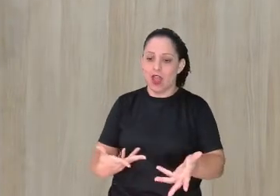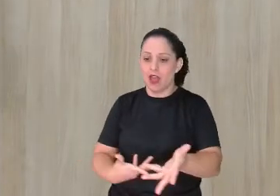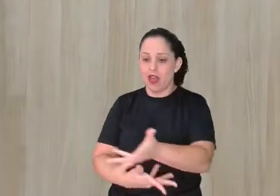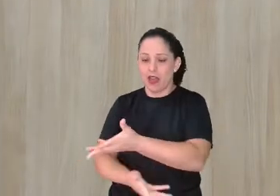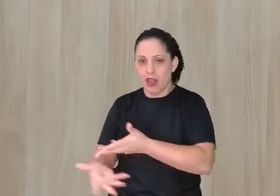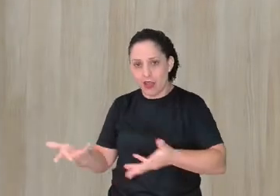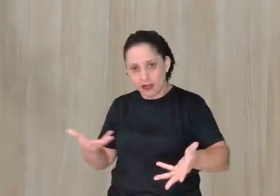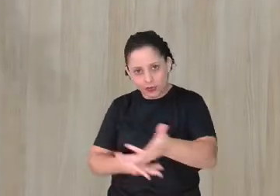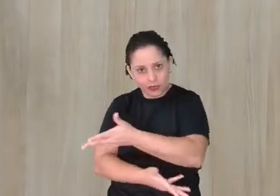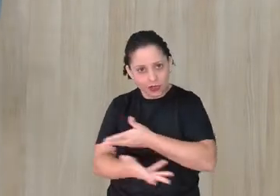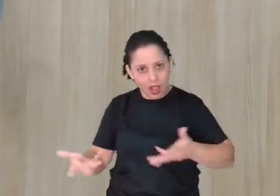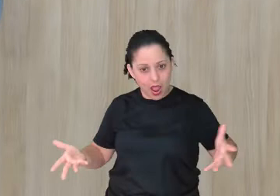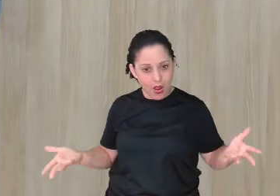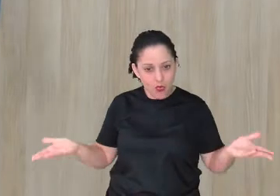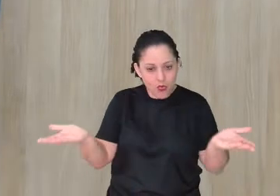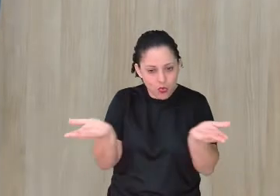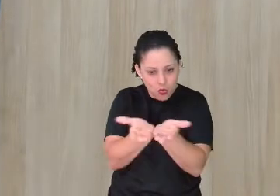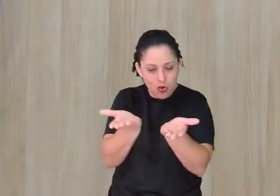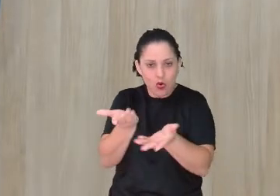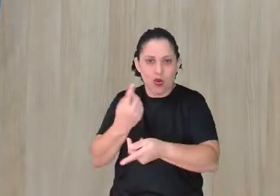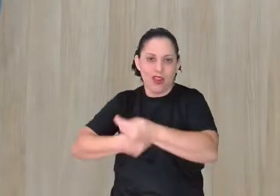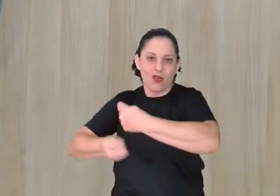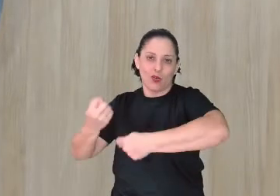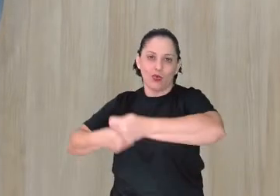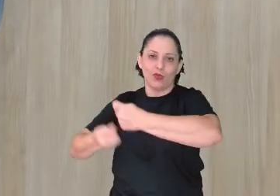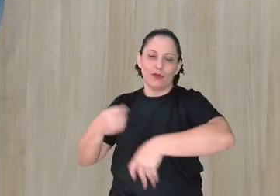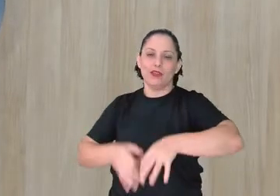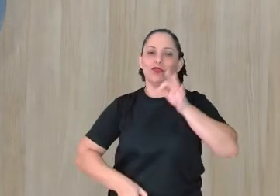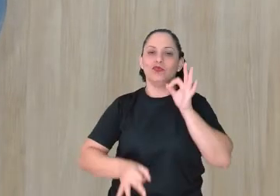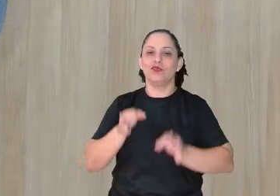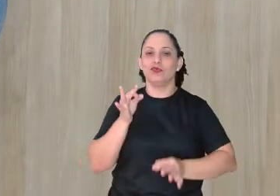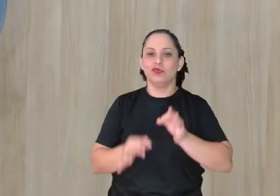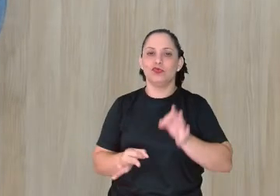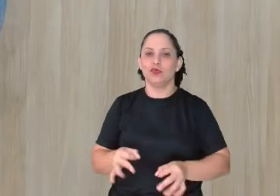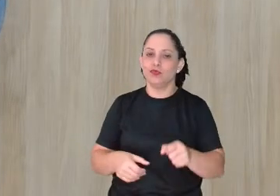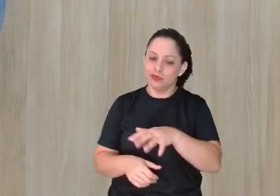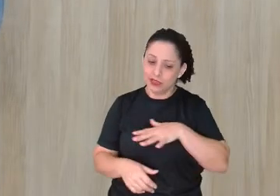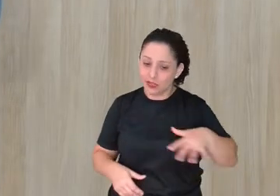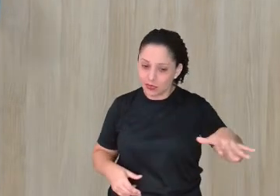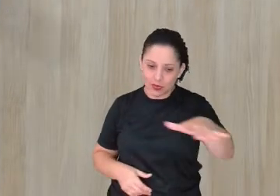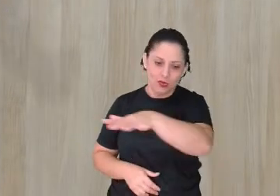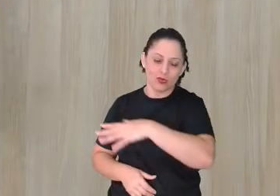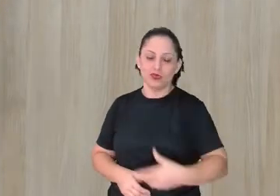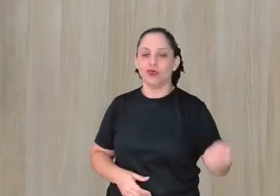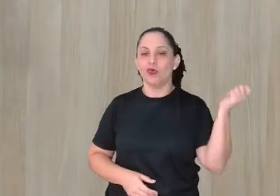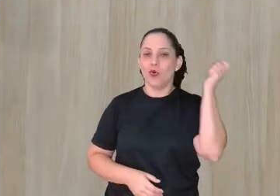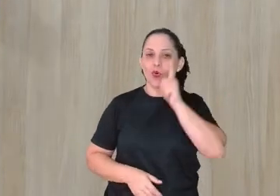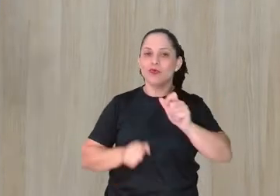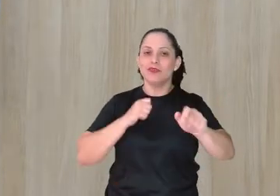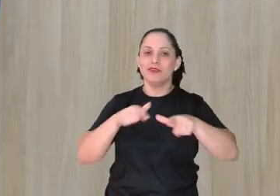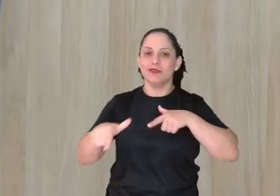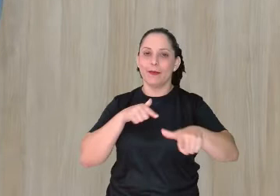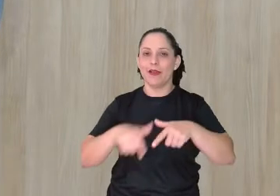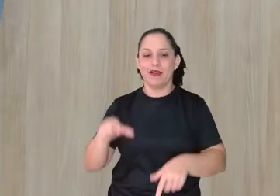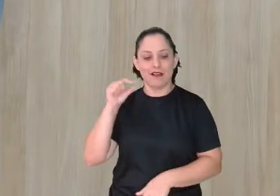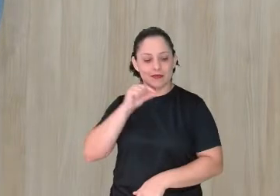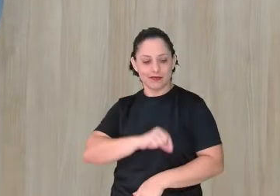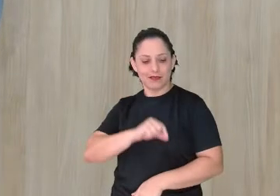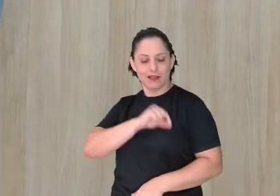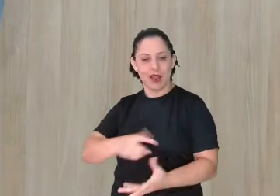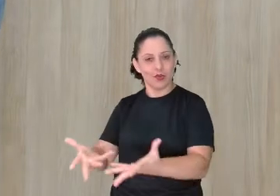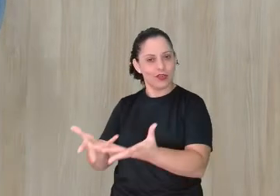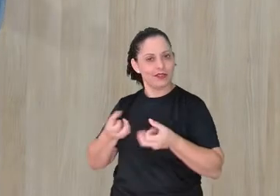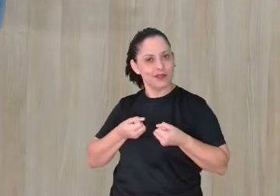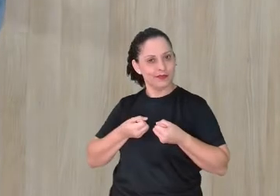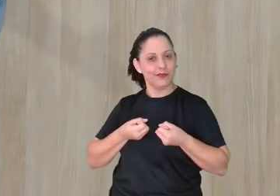a população, seja justo socialmente, né? Que todo mundo consiga trabalhar, ganhar em cima disso, sem